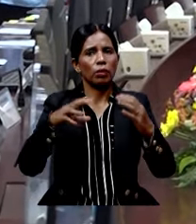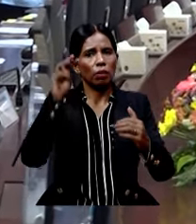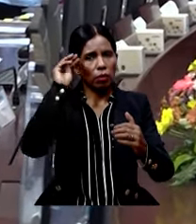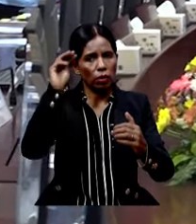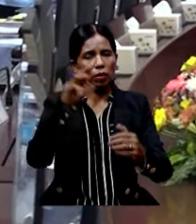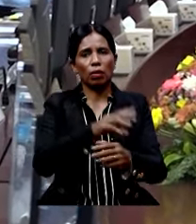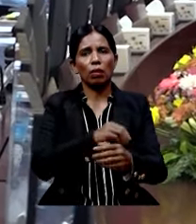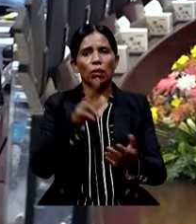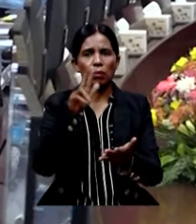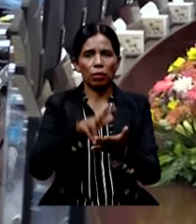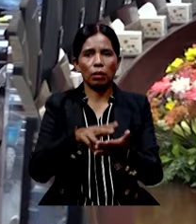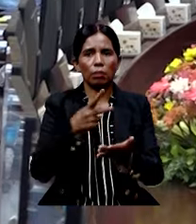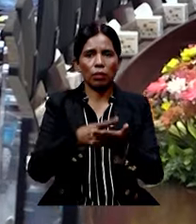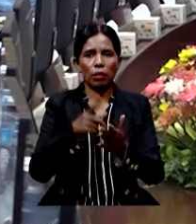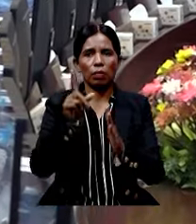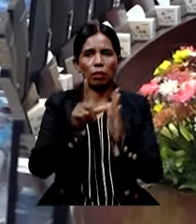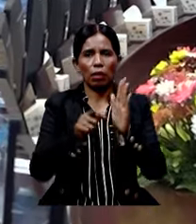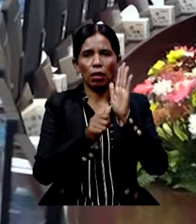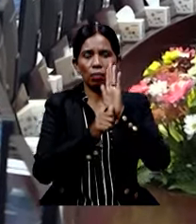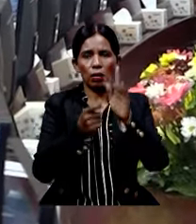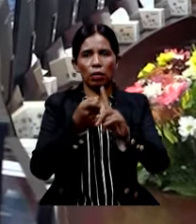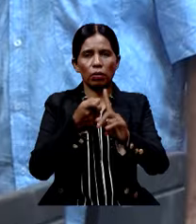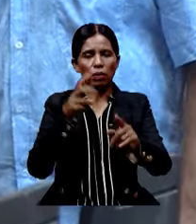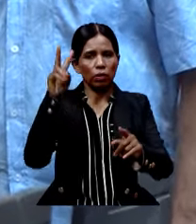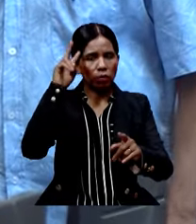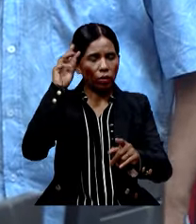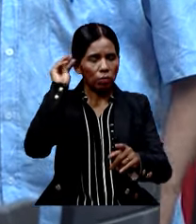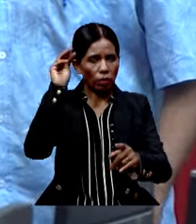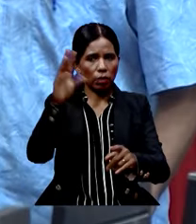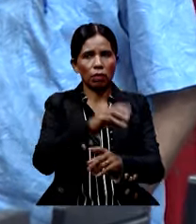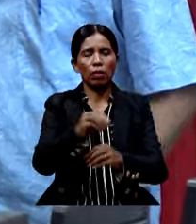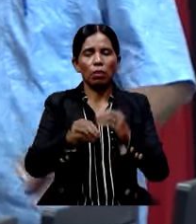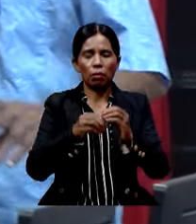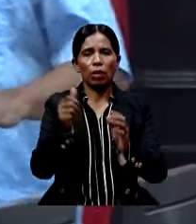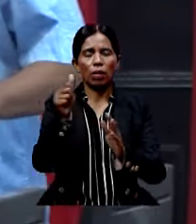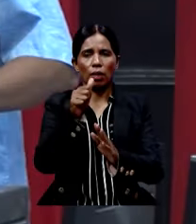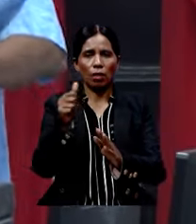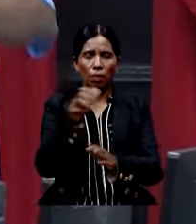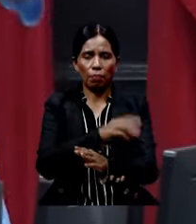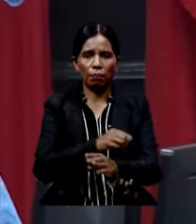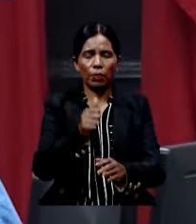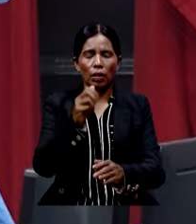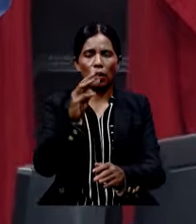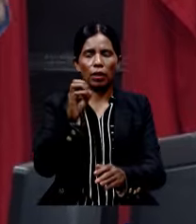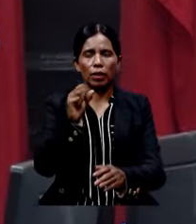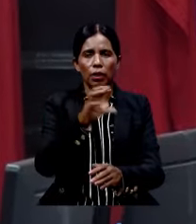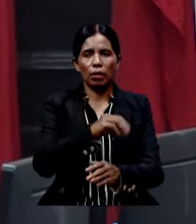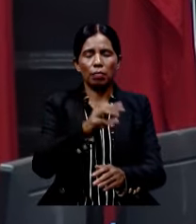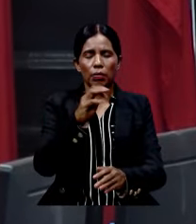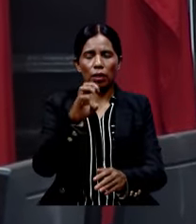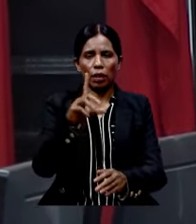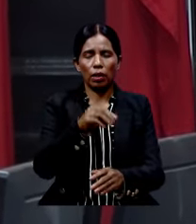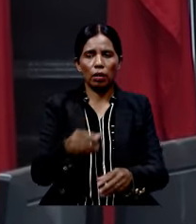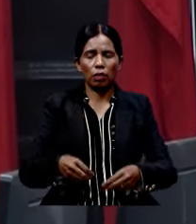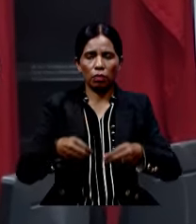Mos aprova o projeto, né, apresenta o Rússia Vice-Ministra do Assunto ASEAN, Milena Maria da Costa Ranzel, onde